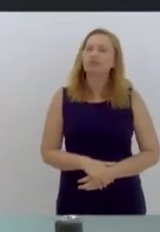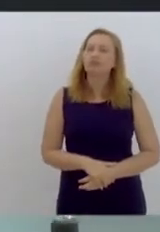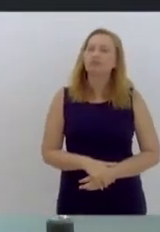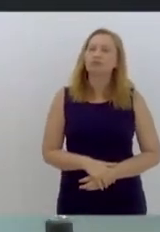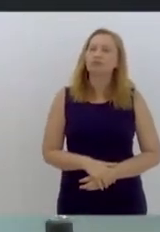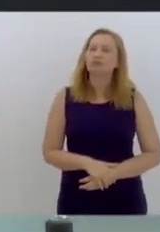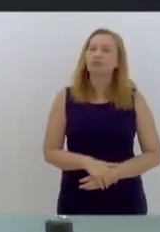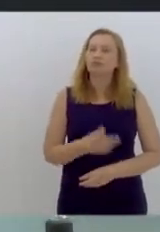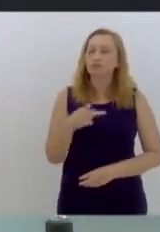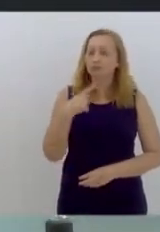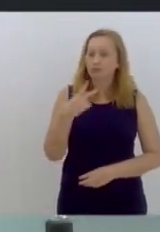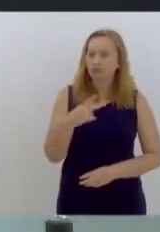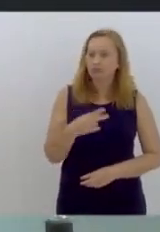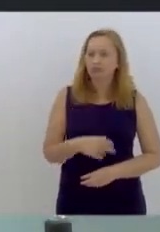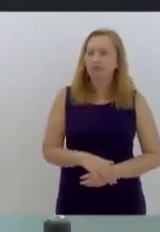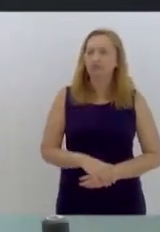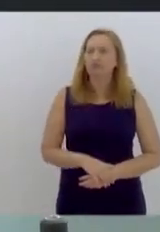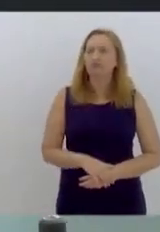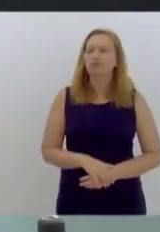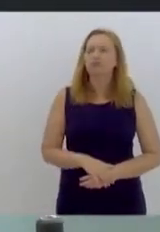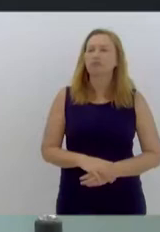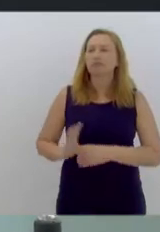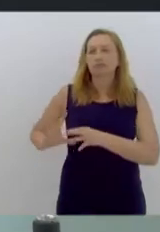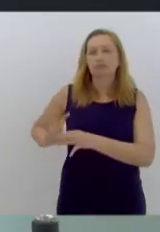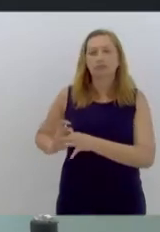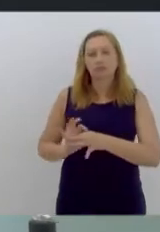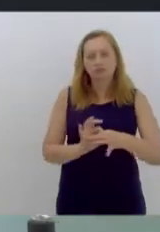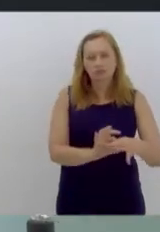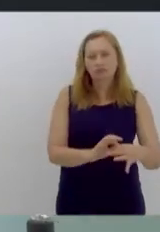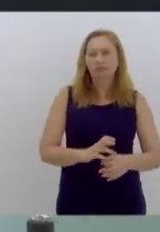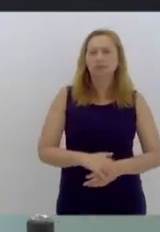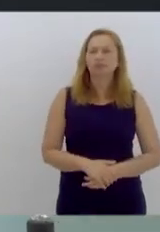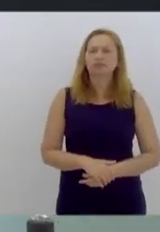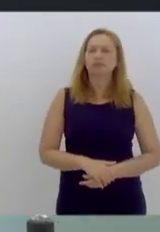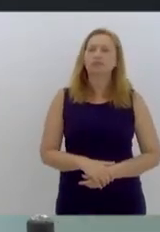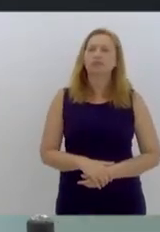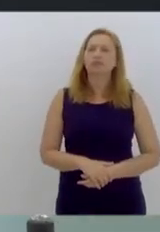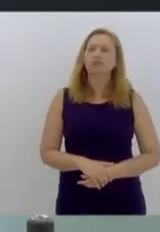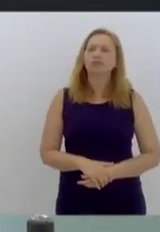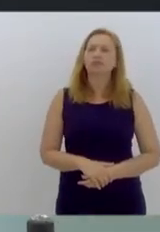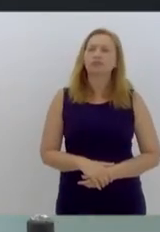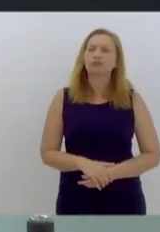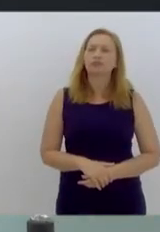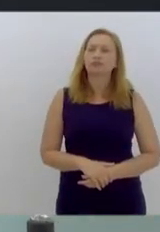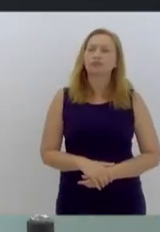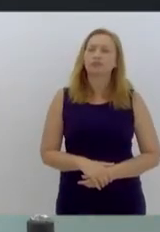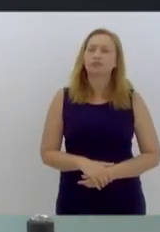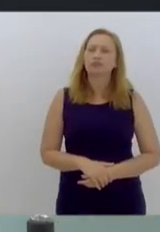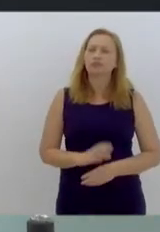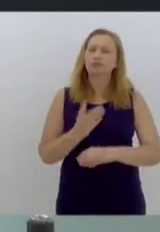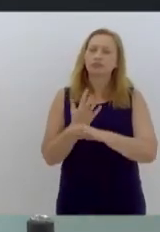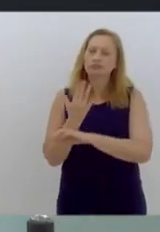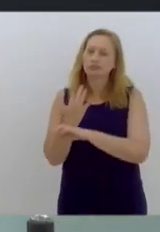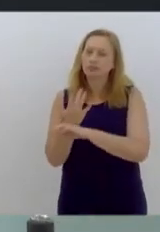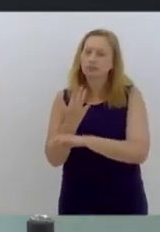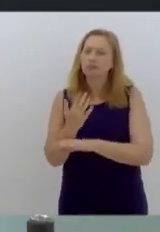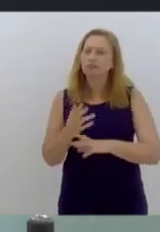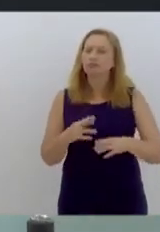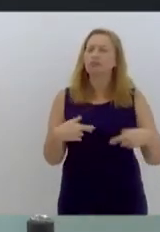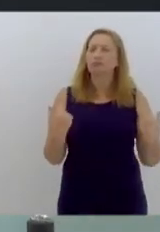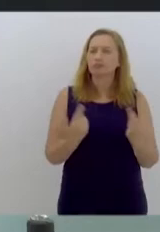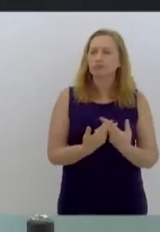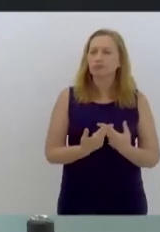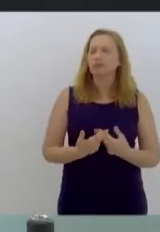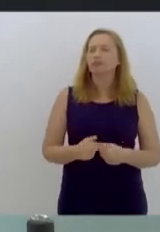para dizer que realmente estamos alinhados com Niterói, com Duque de Caxias, fizemos uma reunião prévia